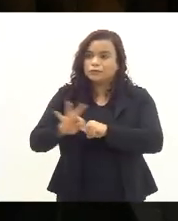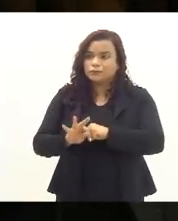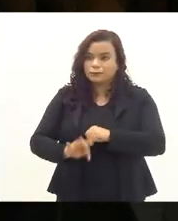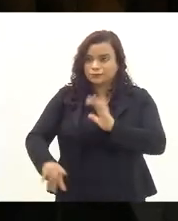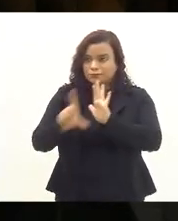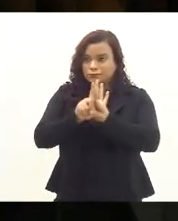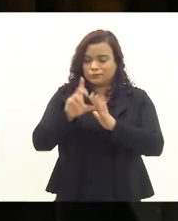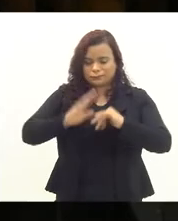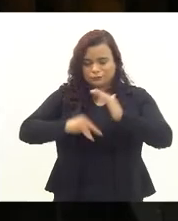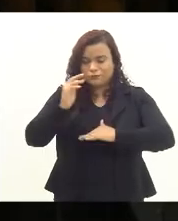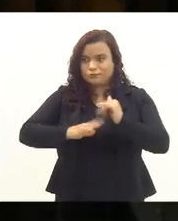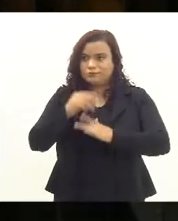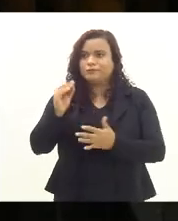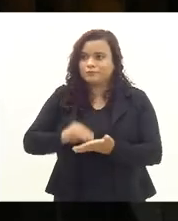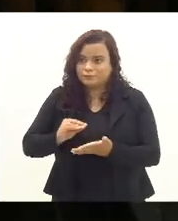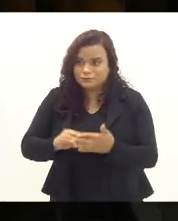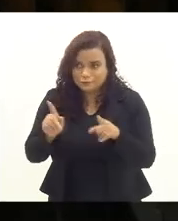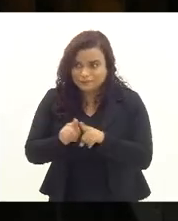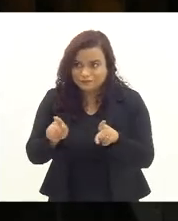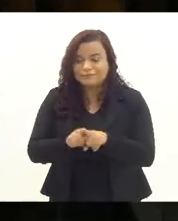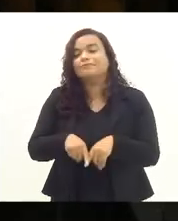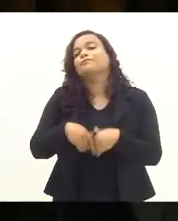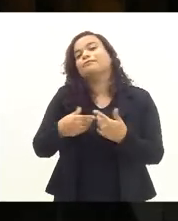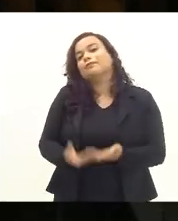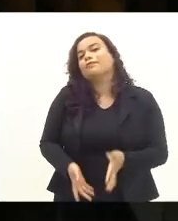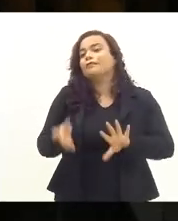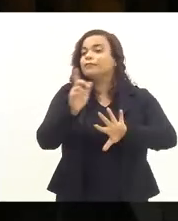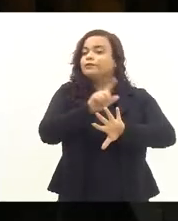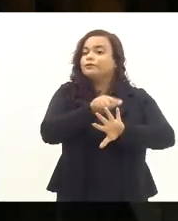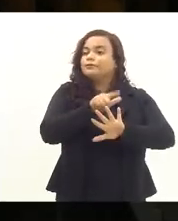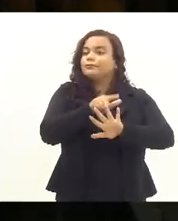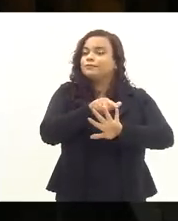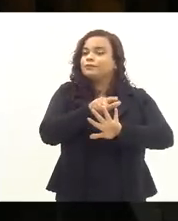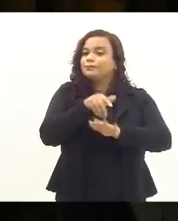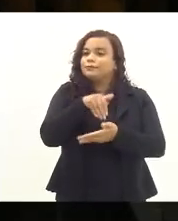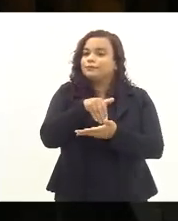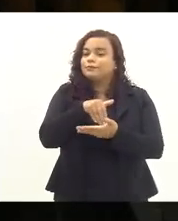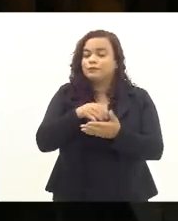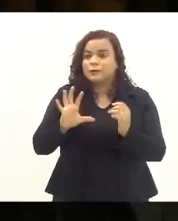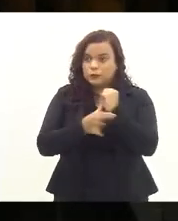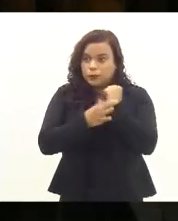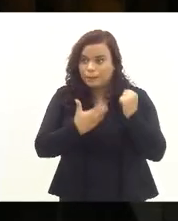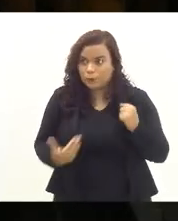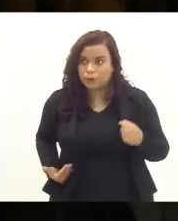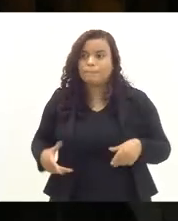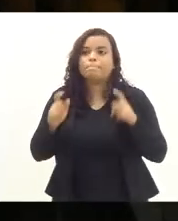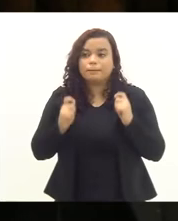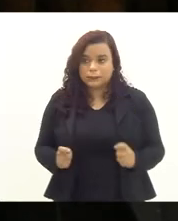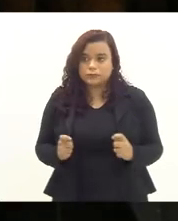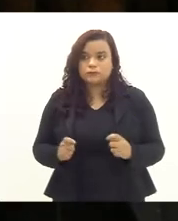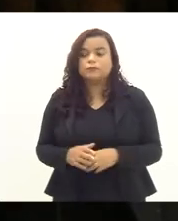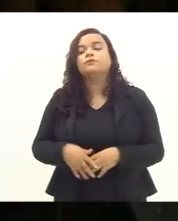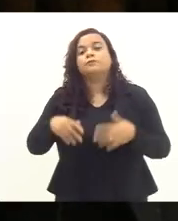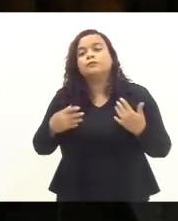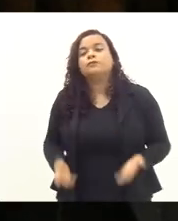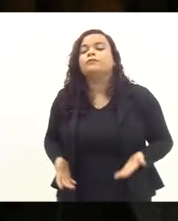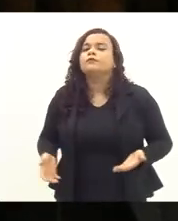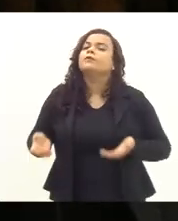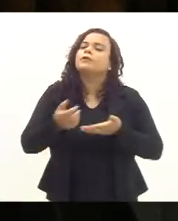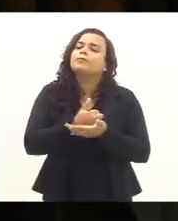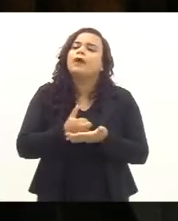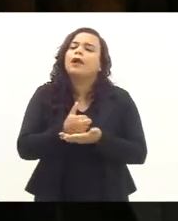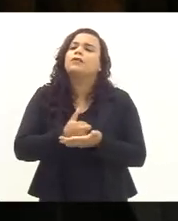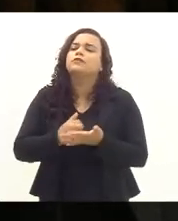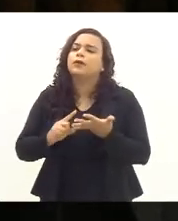platao e Manteve o eixo Segurança Pública E aí vamos Quais são os eixos